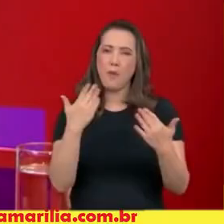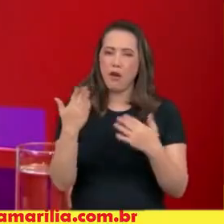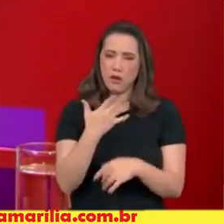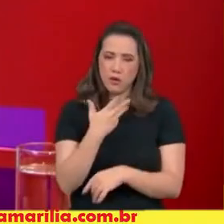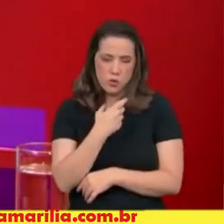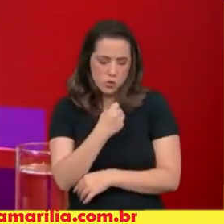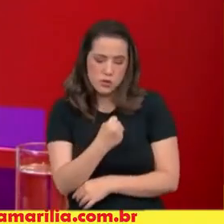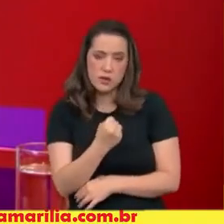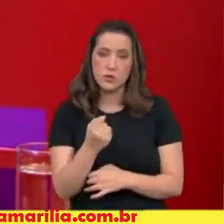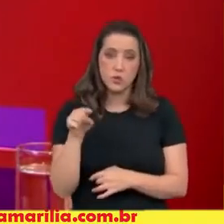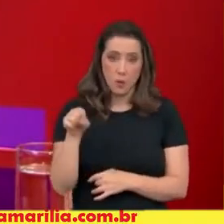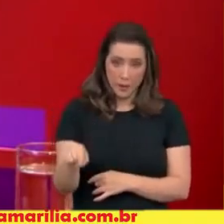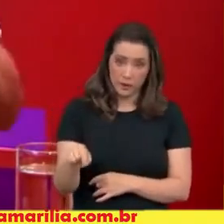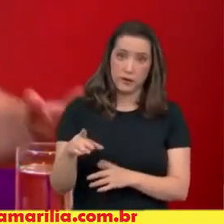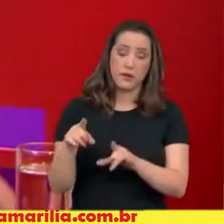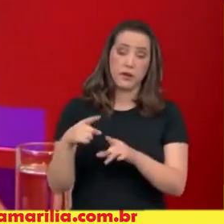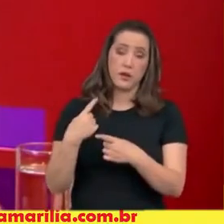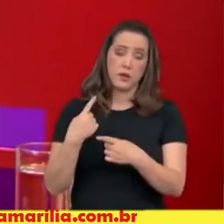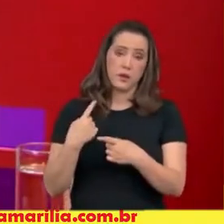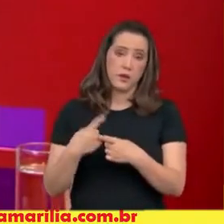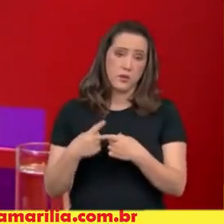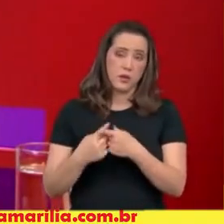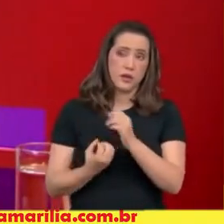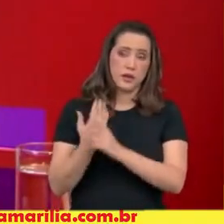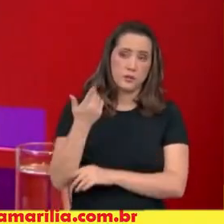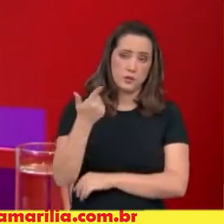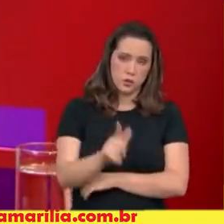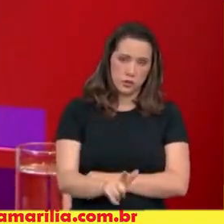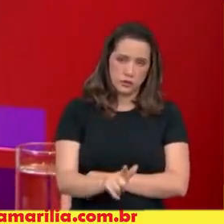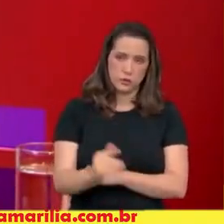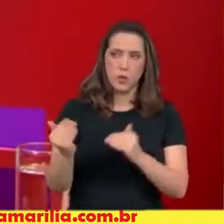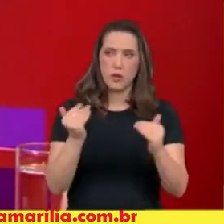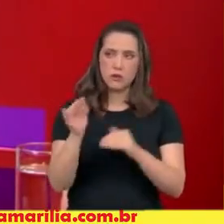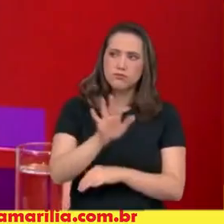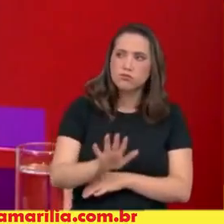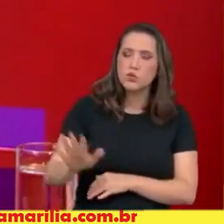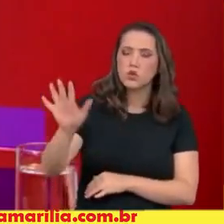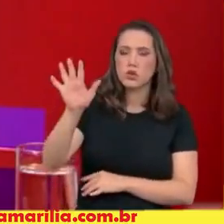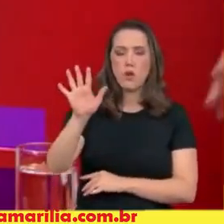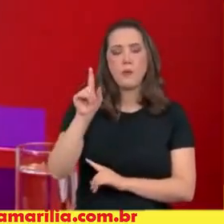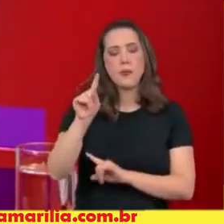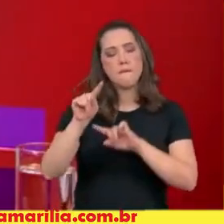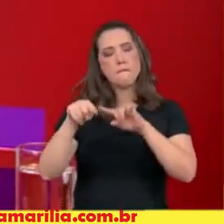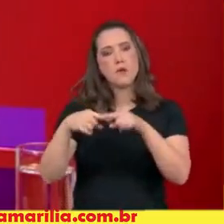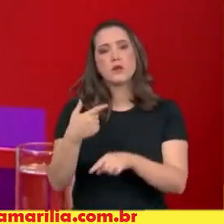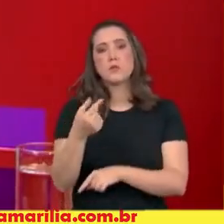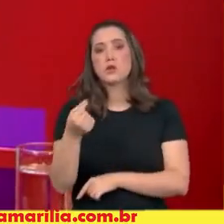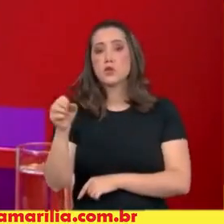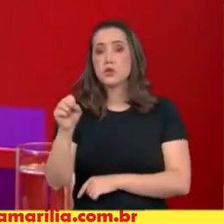criando de novo, assim, porque no cenário geral, eu acho que depois de 2008, depois da crise